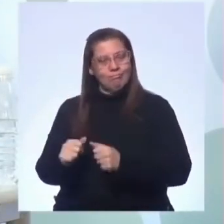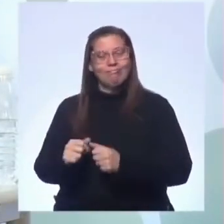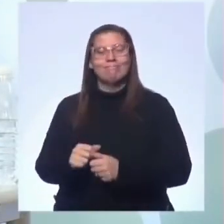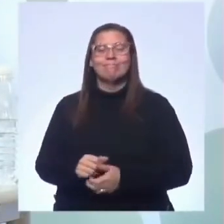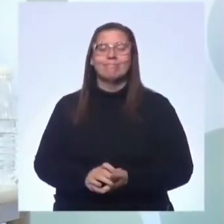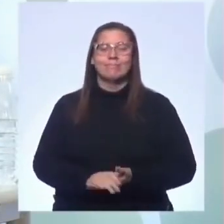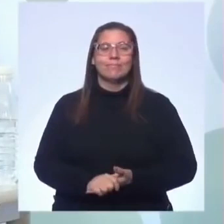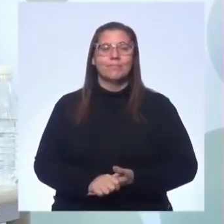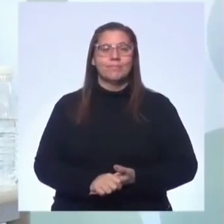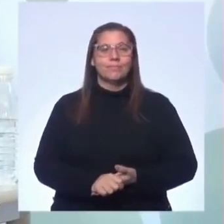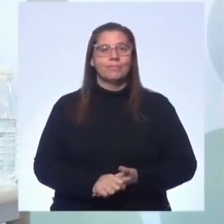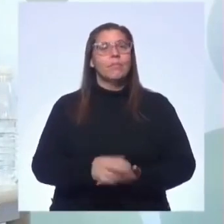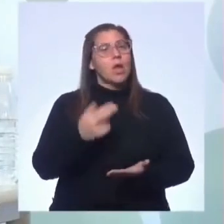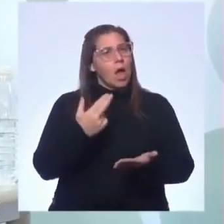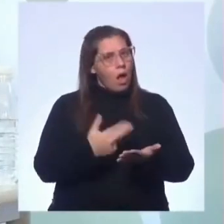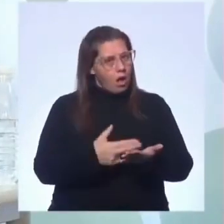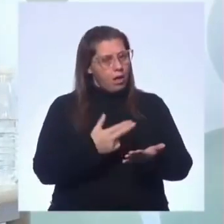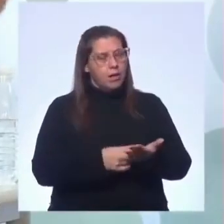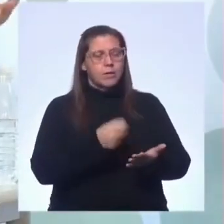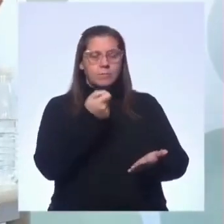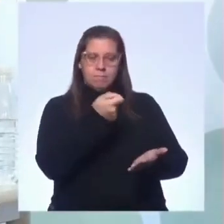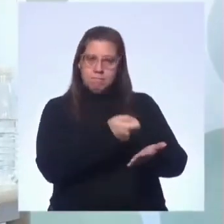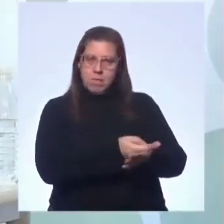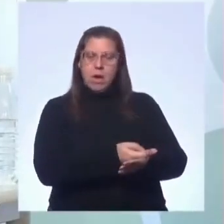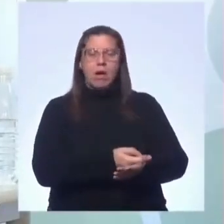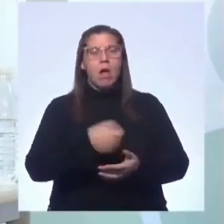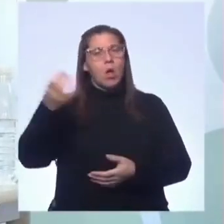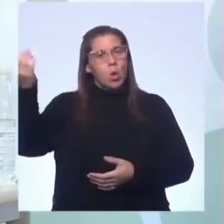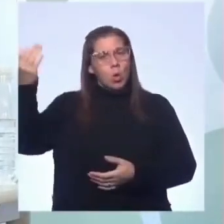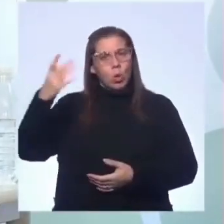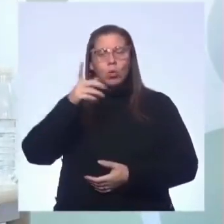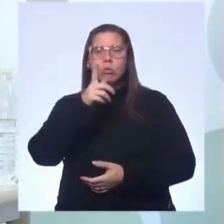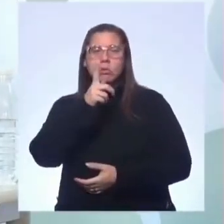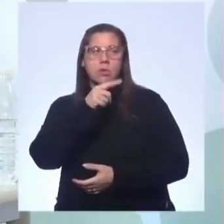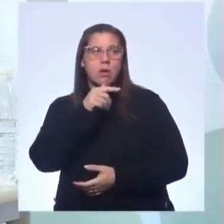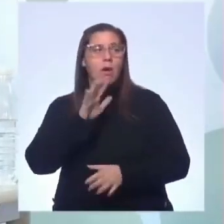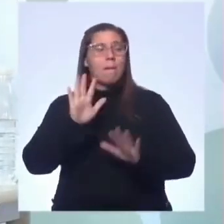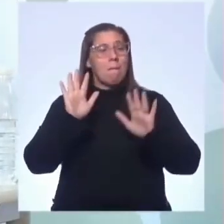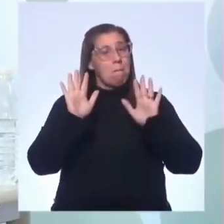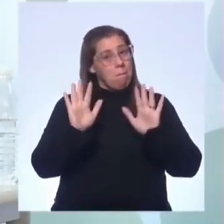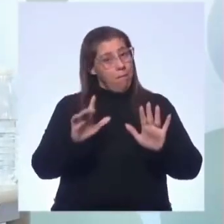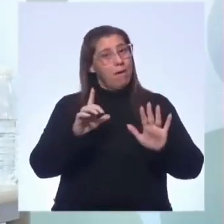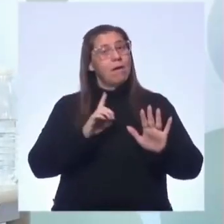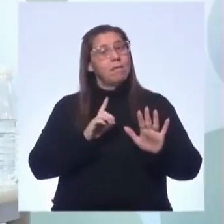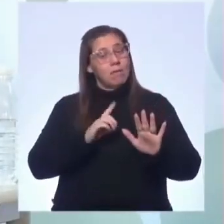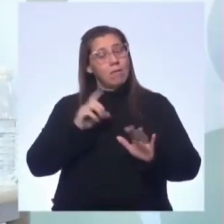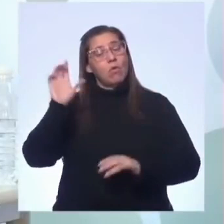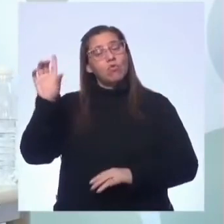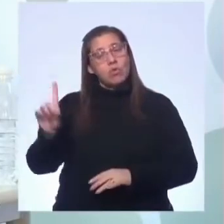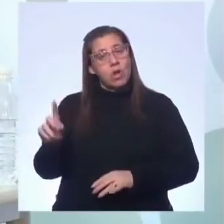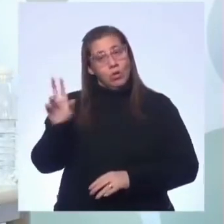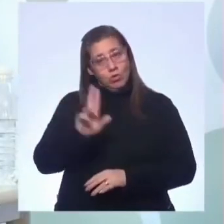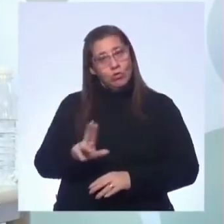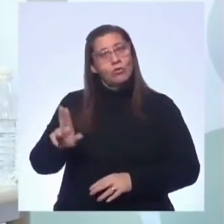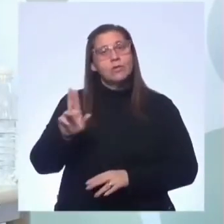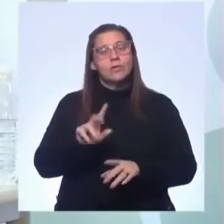né, os serviços de energia elétrica e de água, mas nós temos o direito de estar